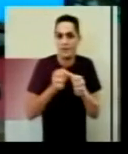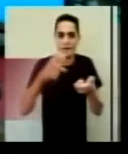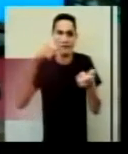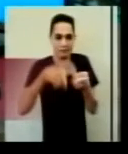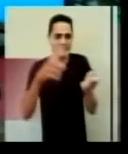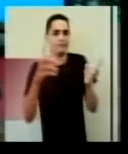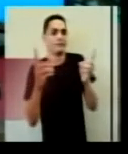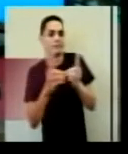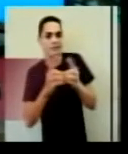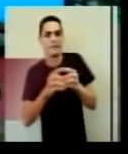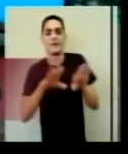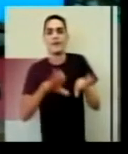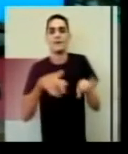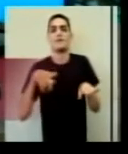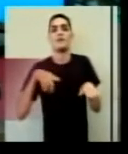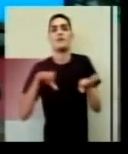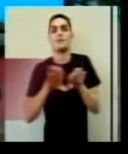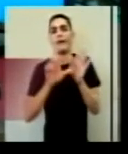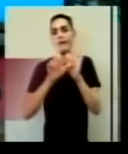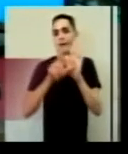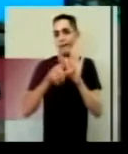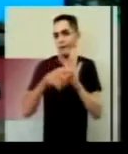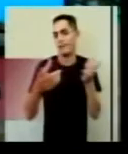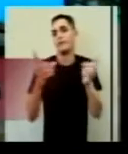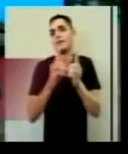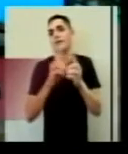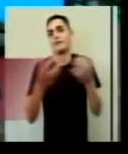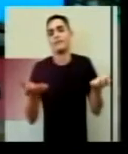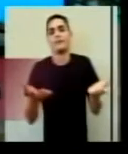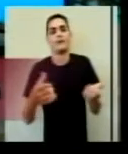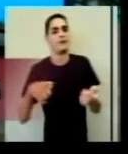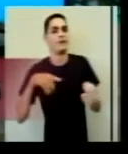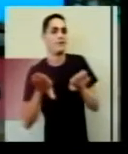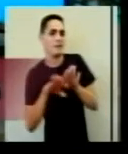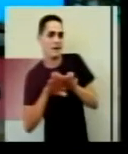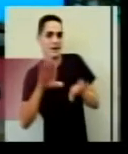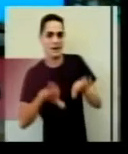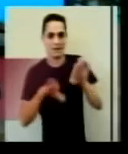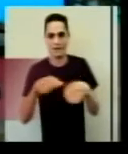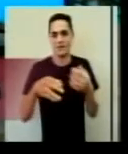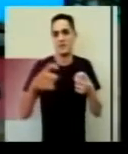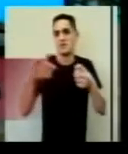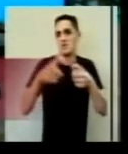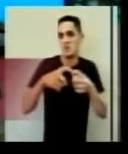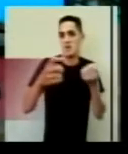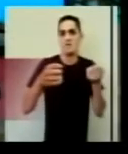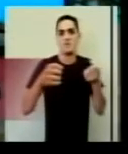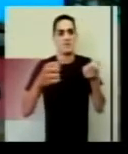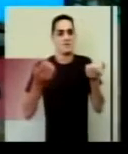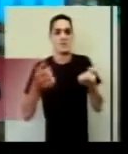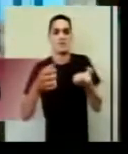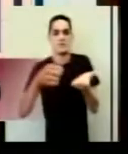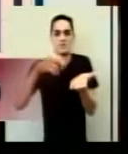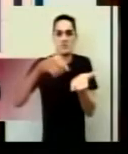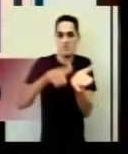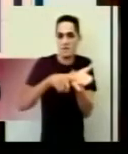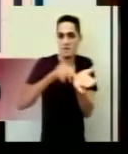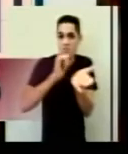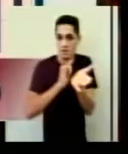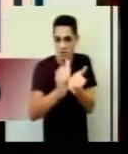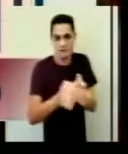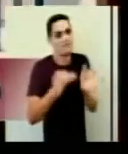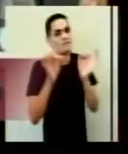acontece. Muitas vezes ocorre atraso nas notificações, ocorre gente